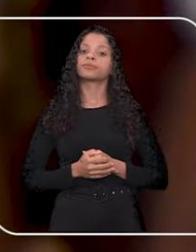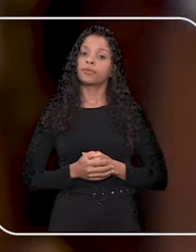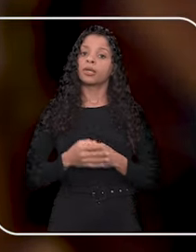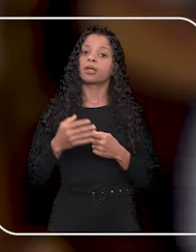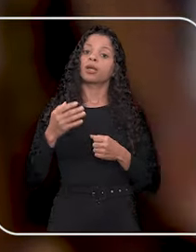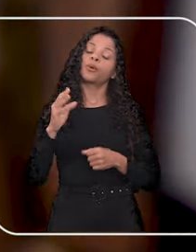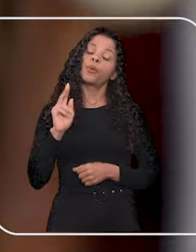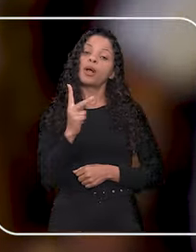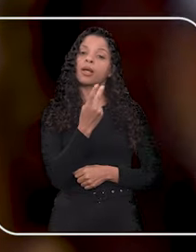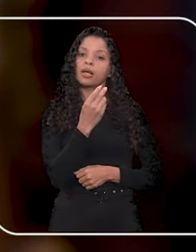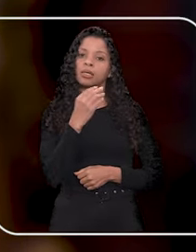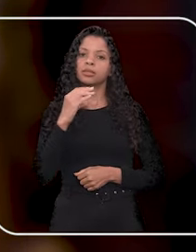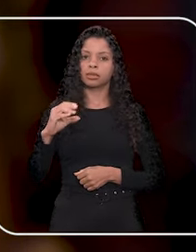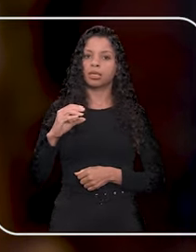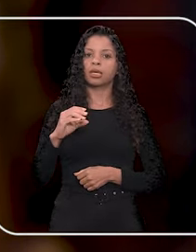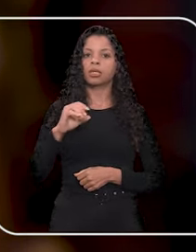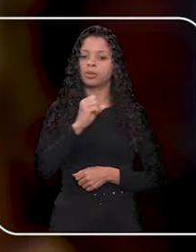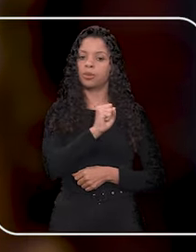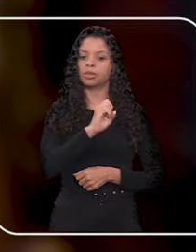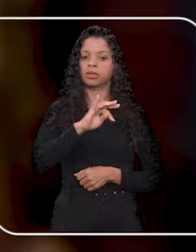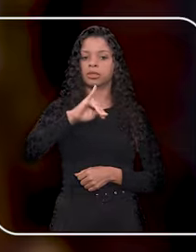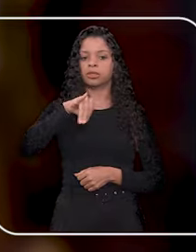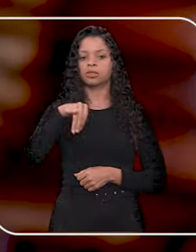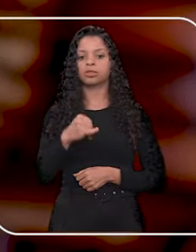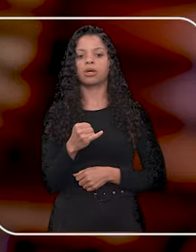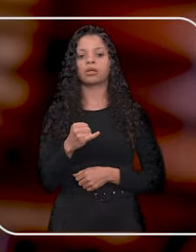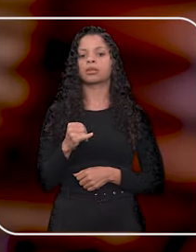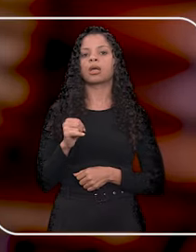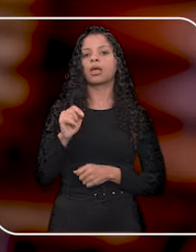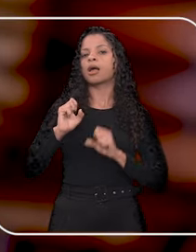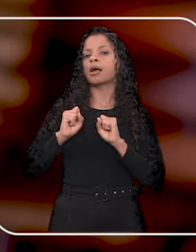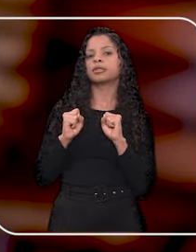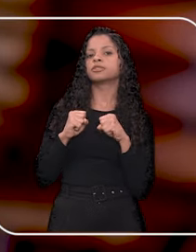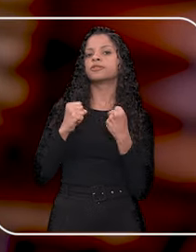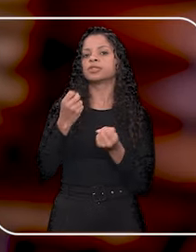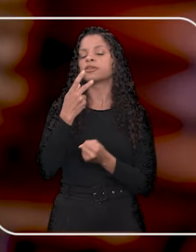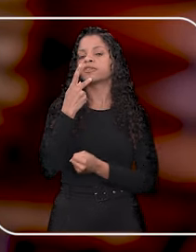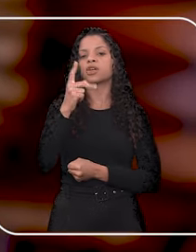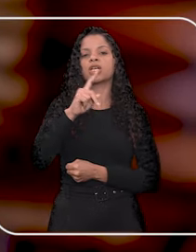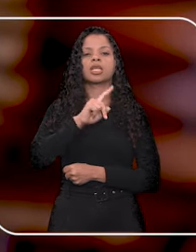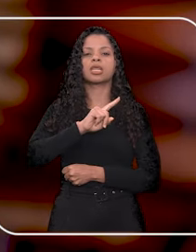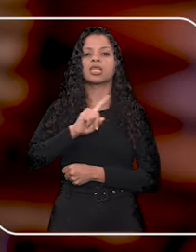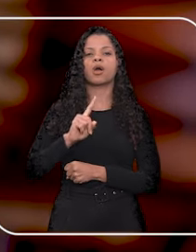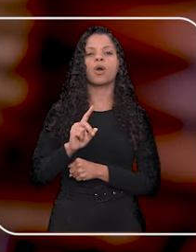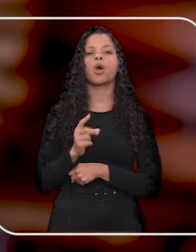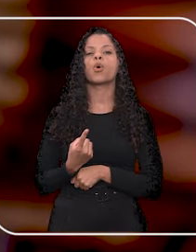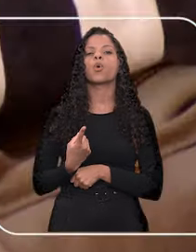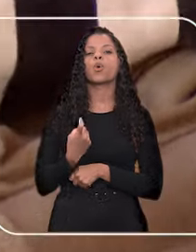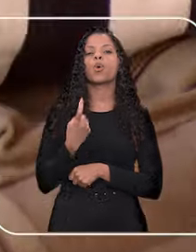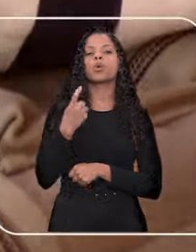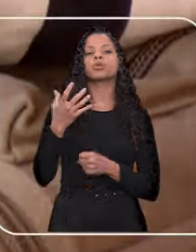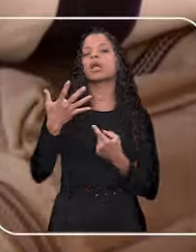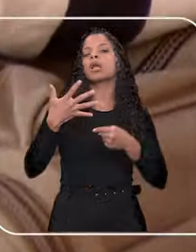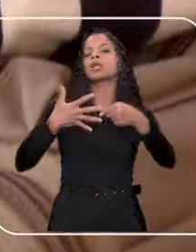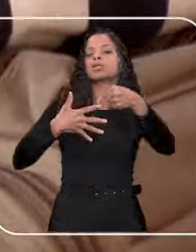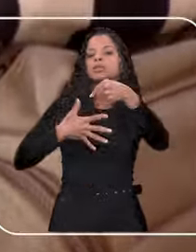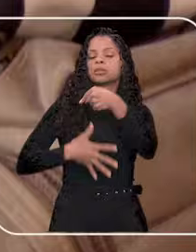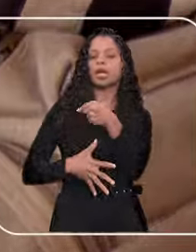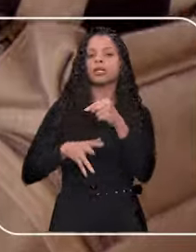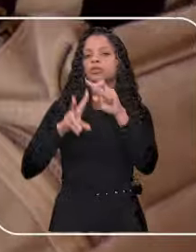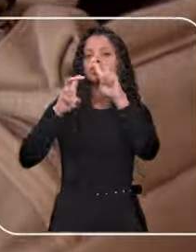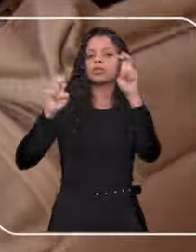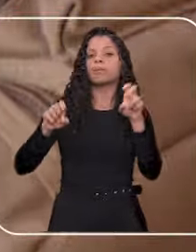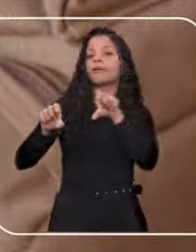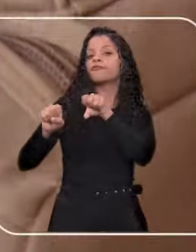Corpus impetrado no STJ a defesa sustentou que a idade não poderia ser o único critério para caracterizar a violência